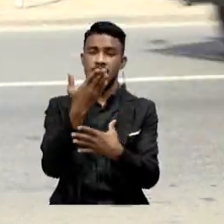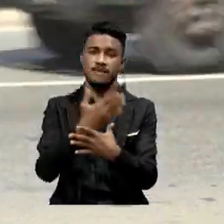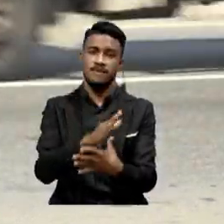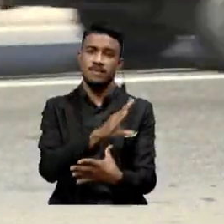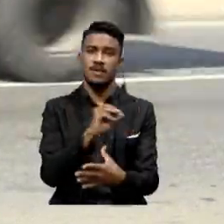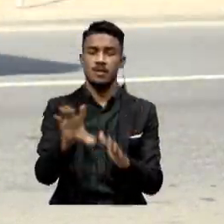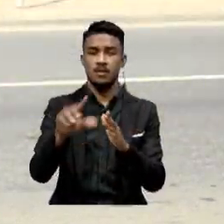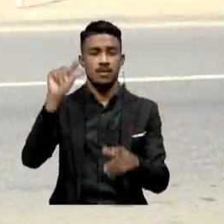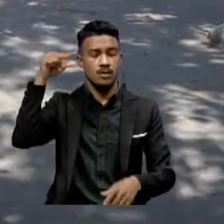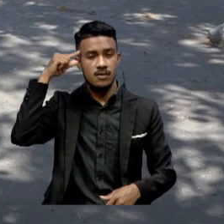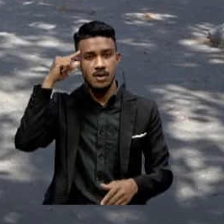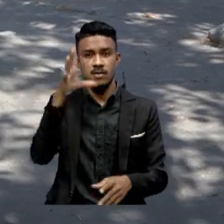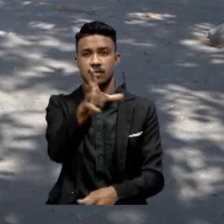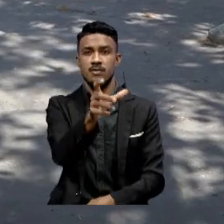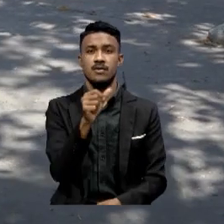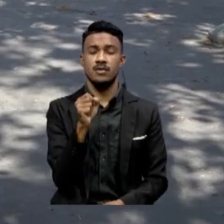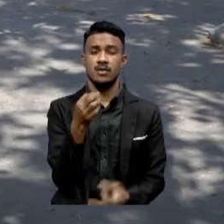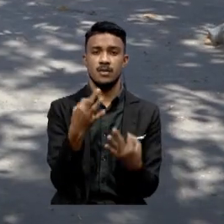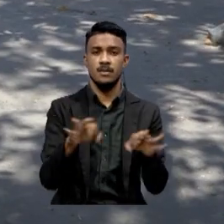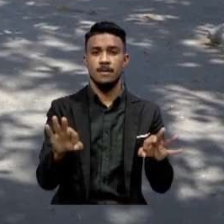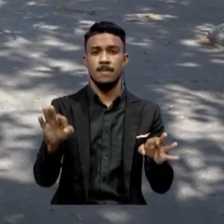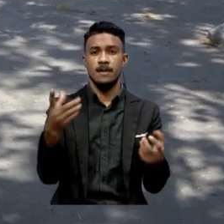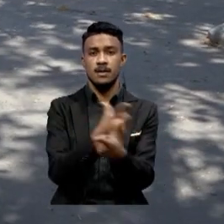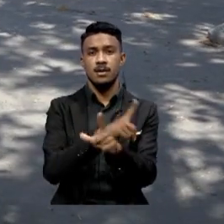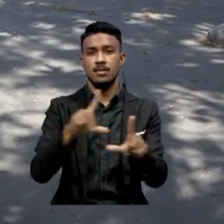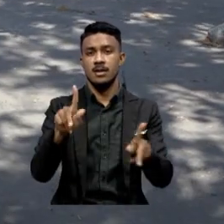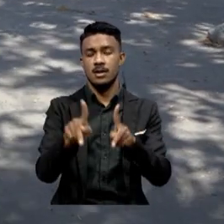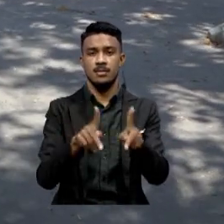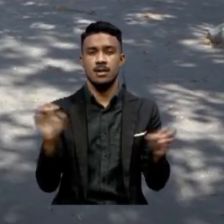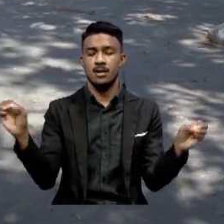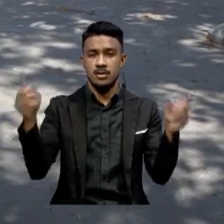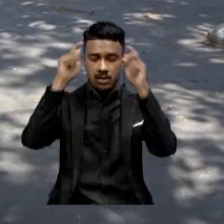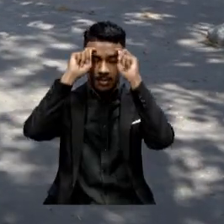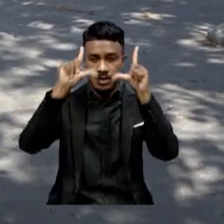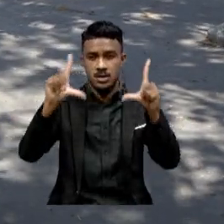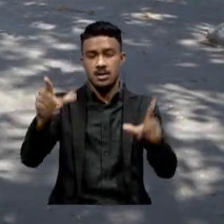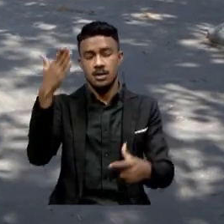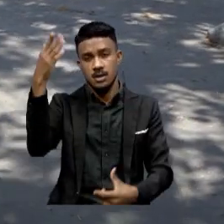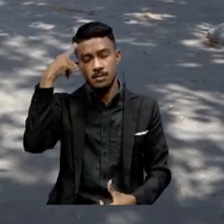governo foteona. Ronuné liberta povo, lá os de Timor-Leste nem ida,